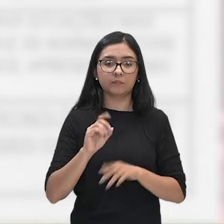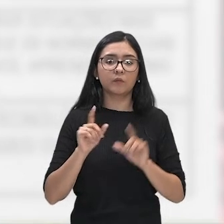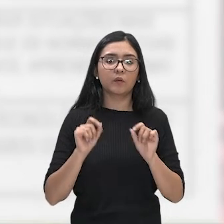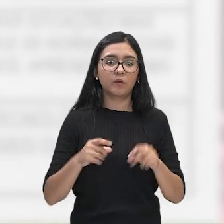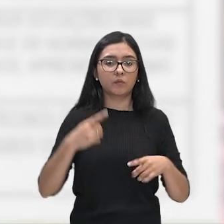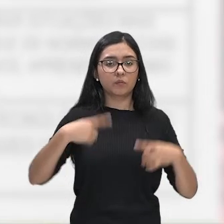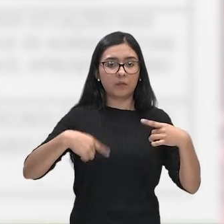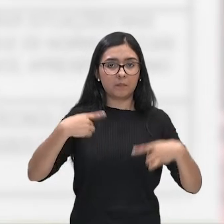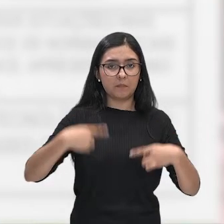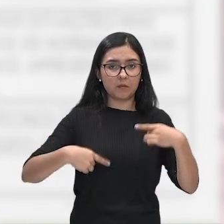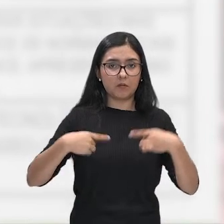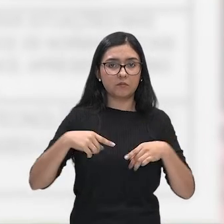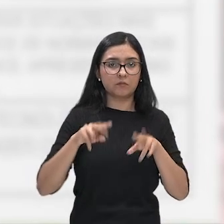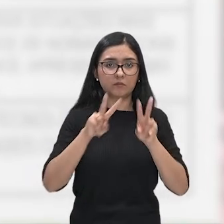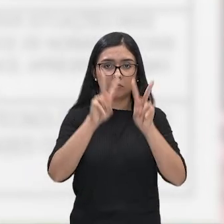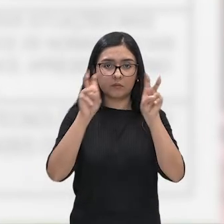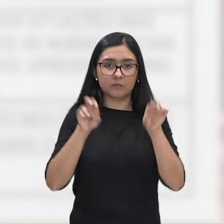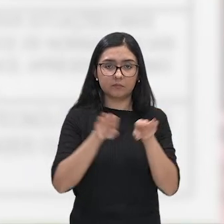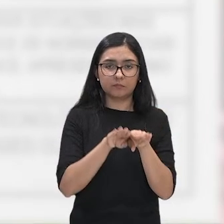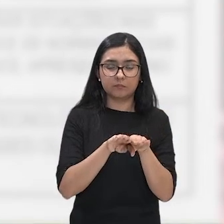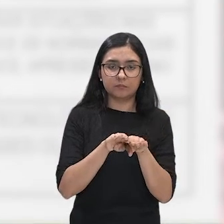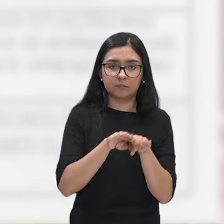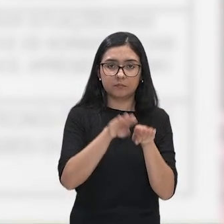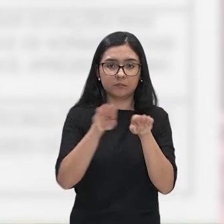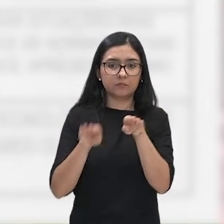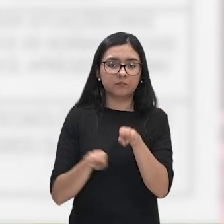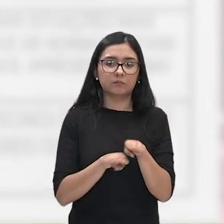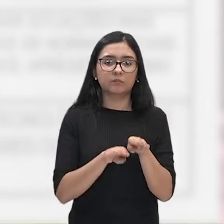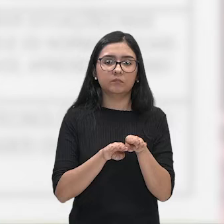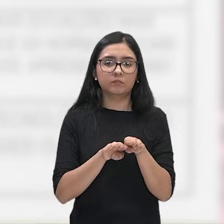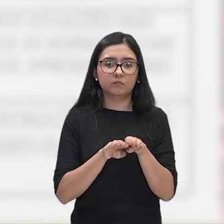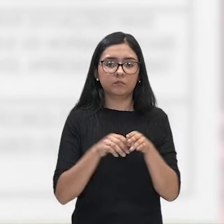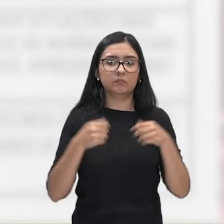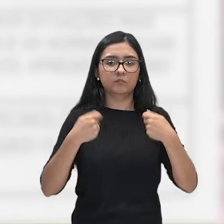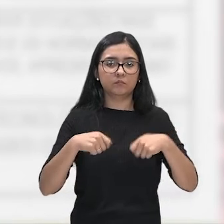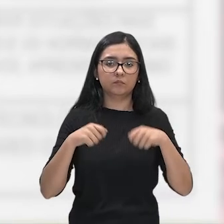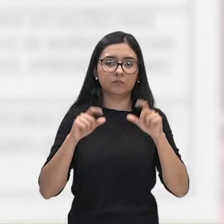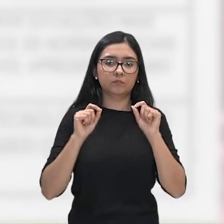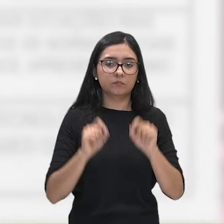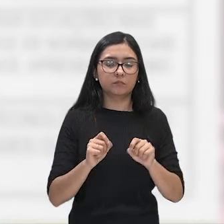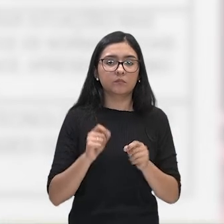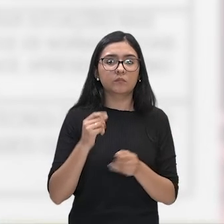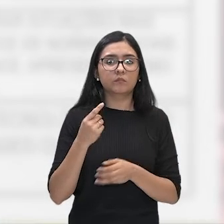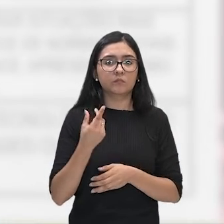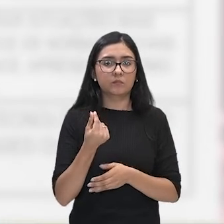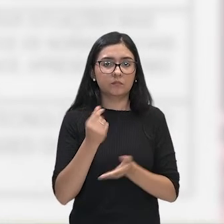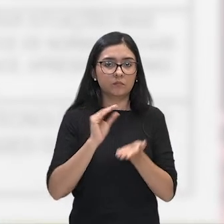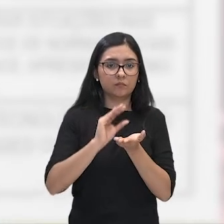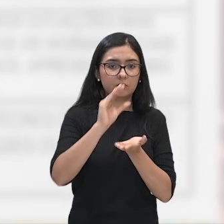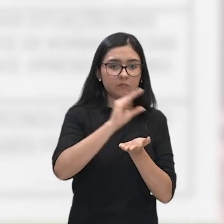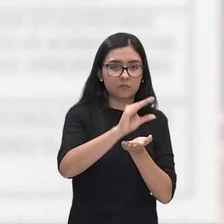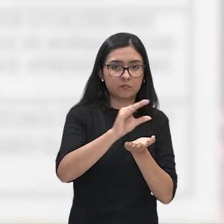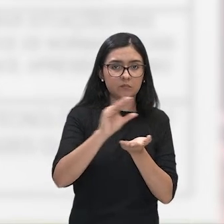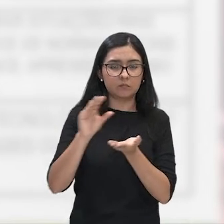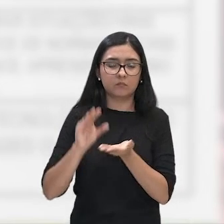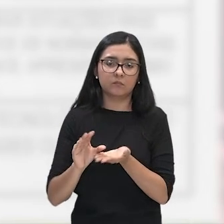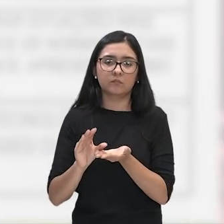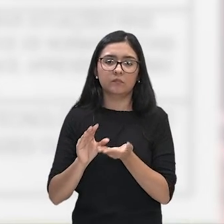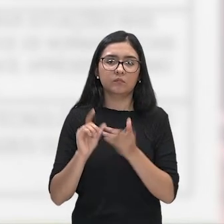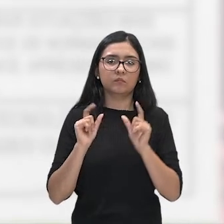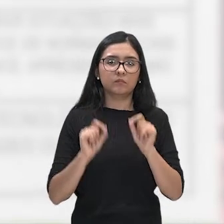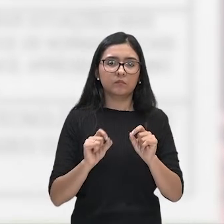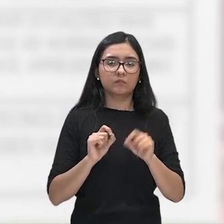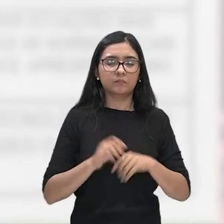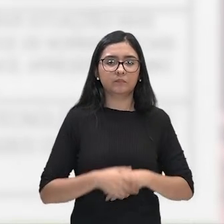desigualdades precisa sair do foco único da distribuição de renda e passar a abarcar aquelas